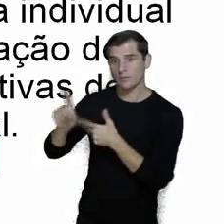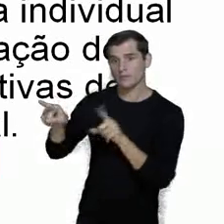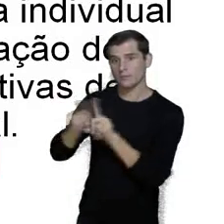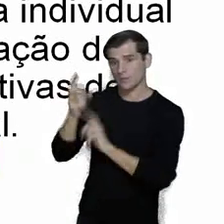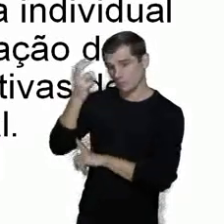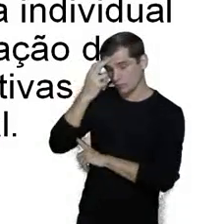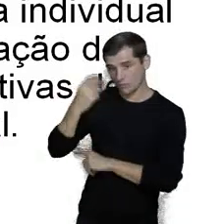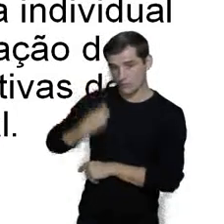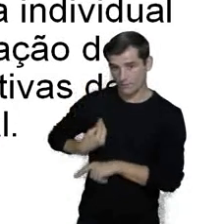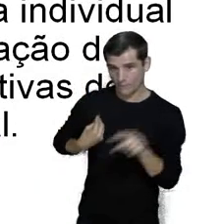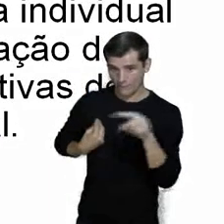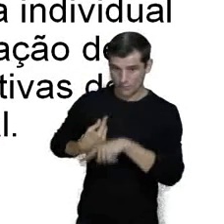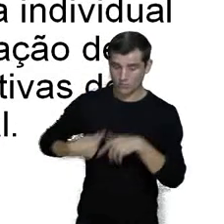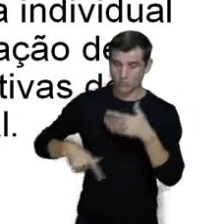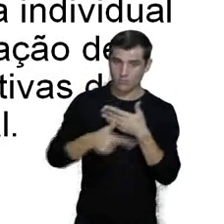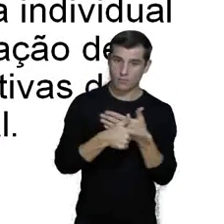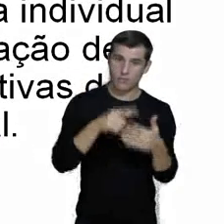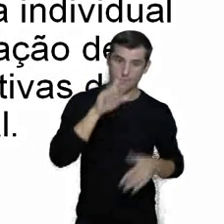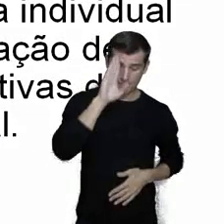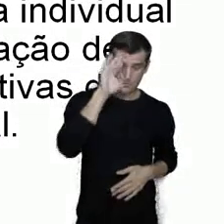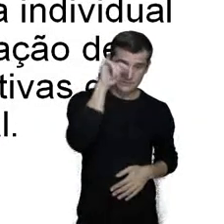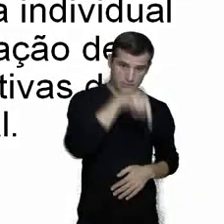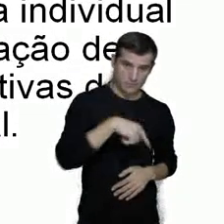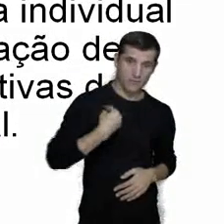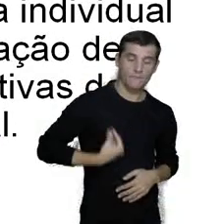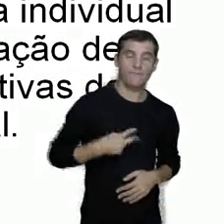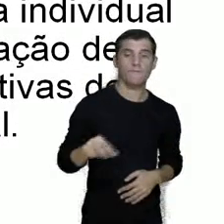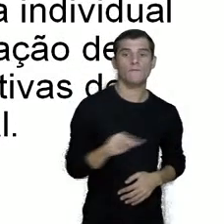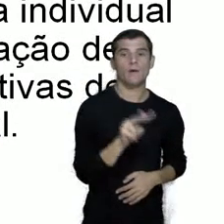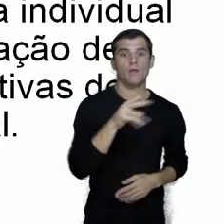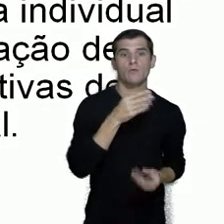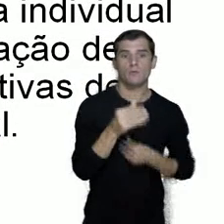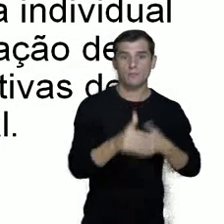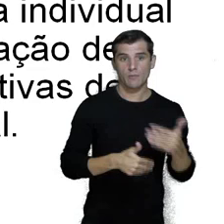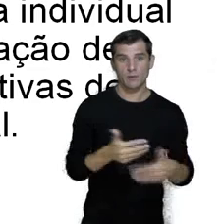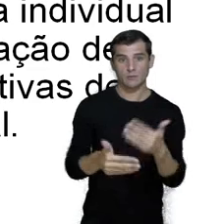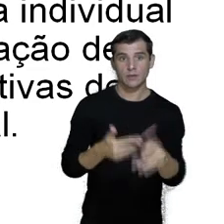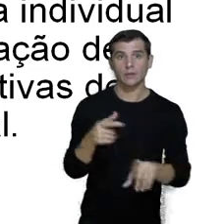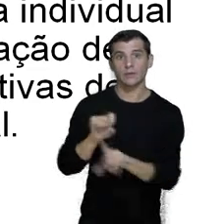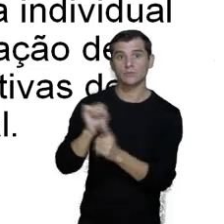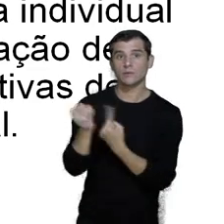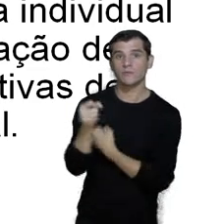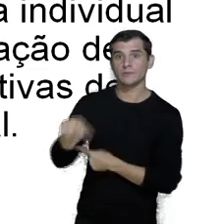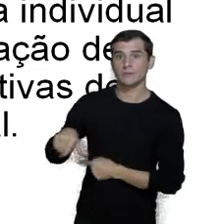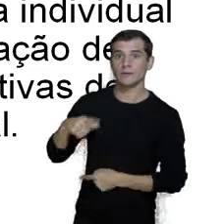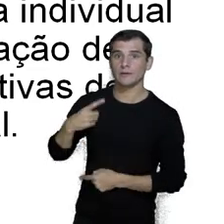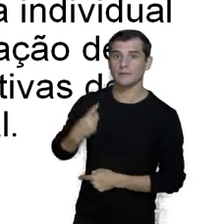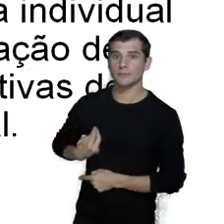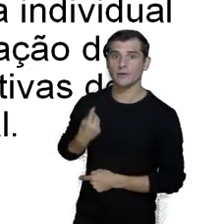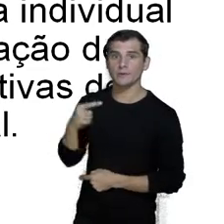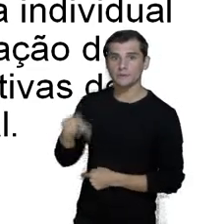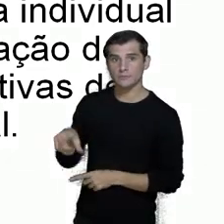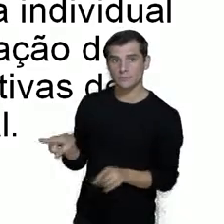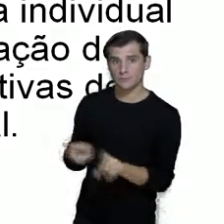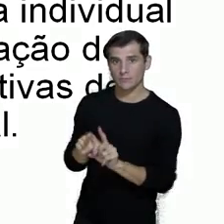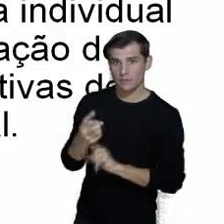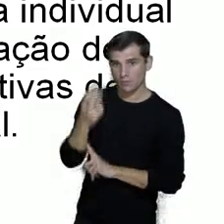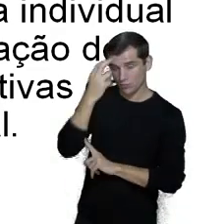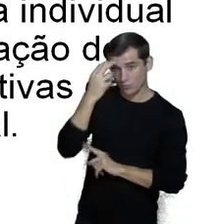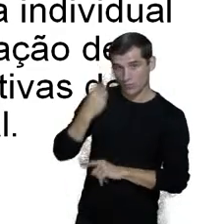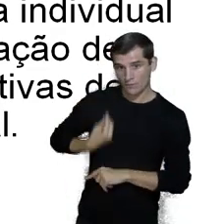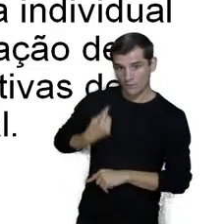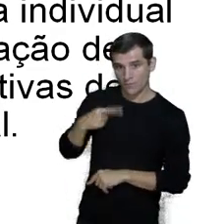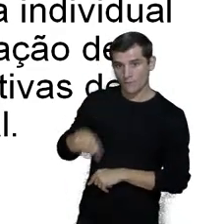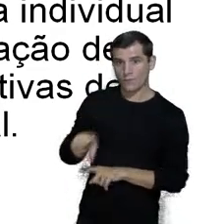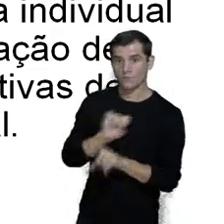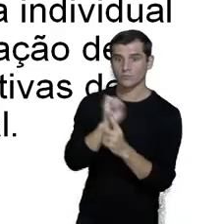na construção de valores olha só é processos sociais e culturais tá a corrupção